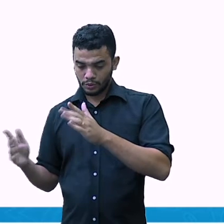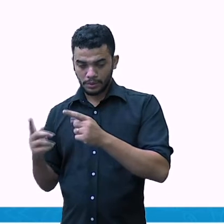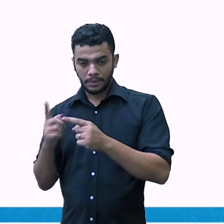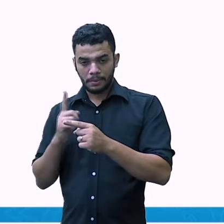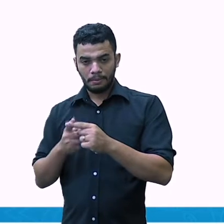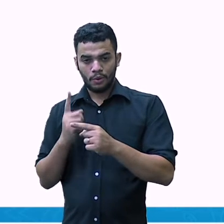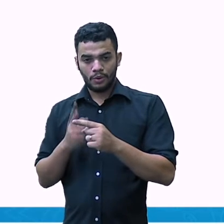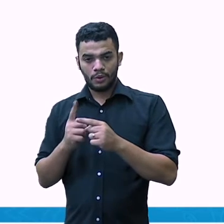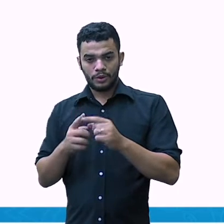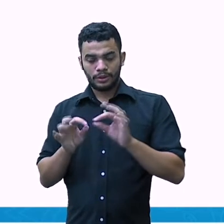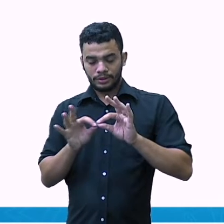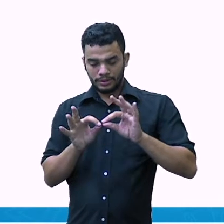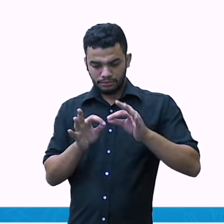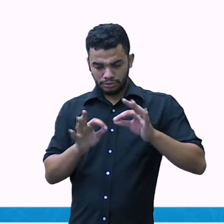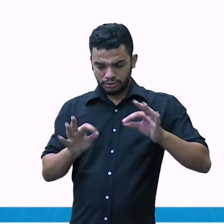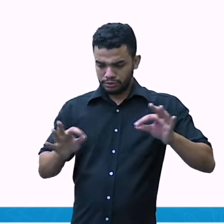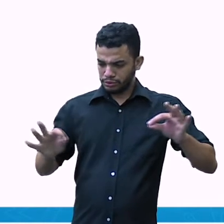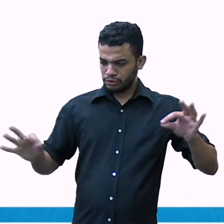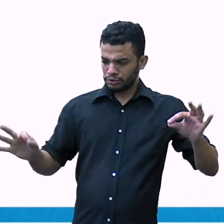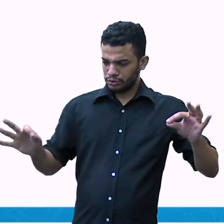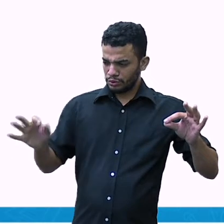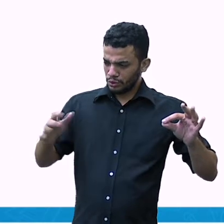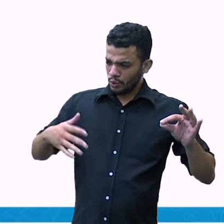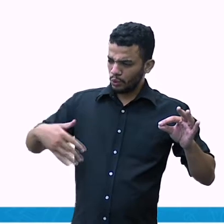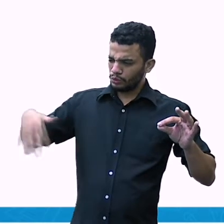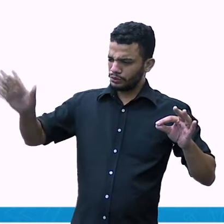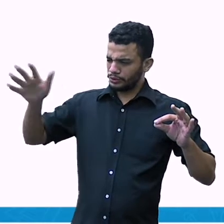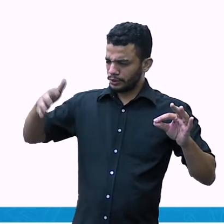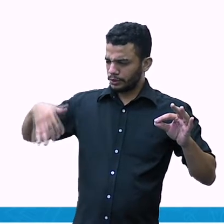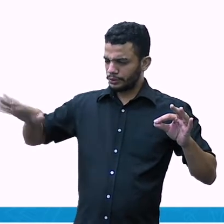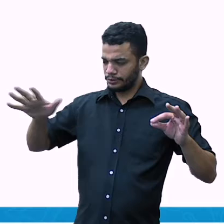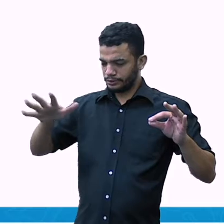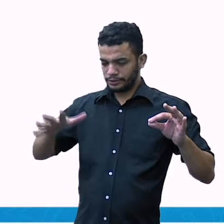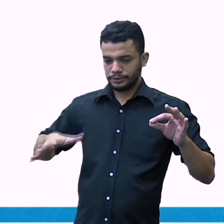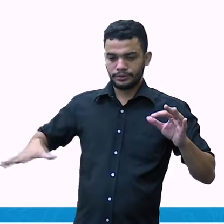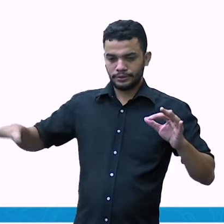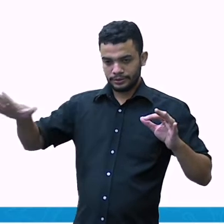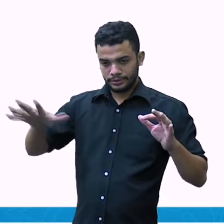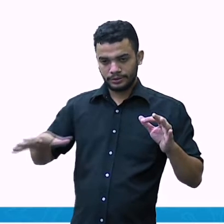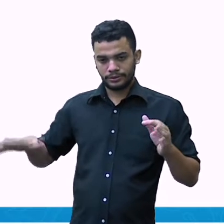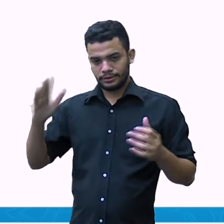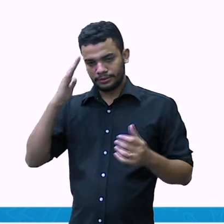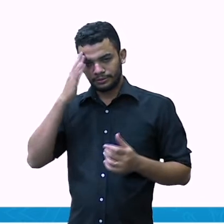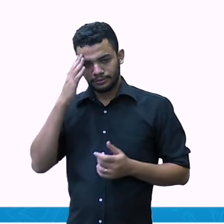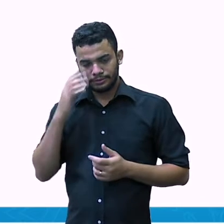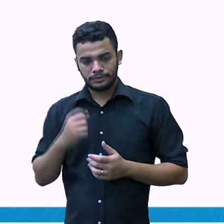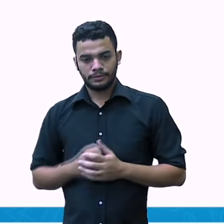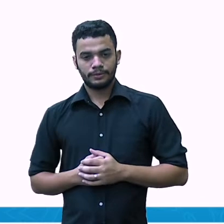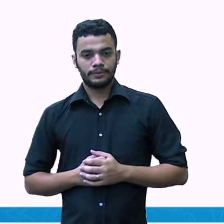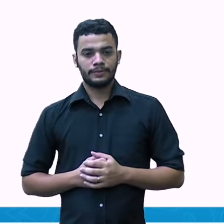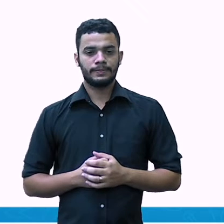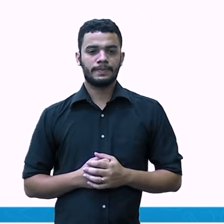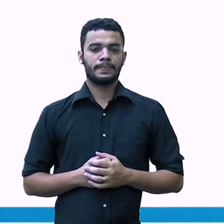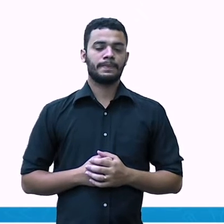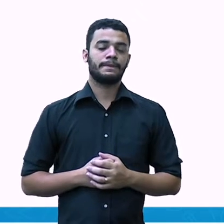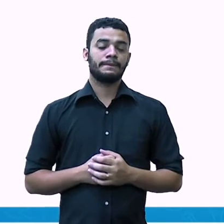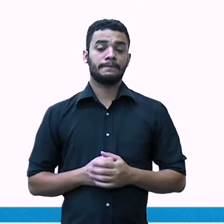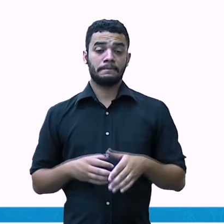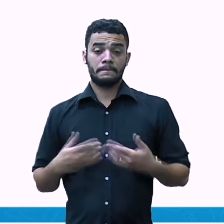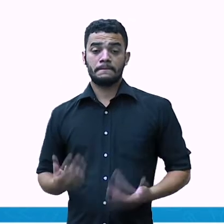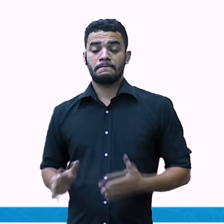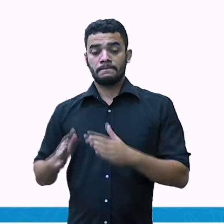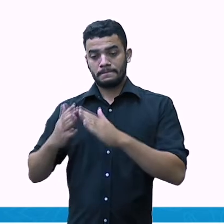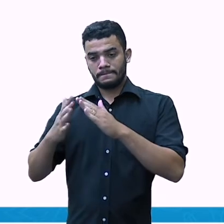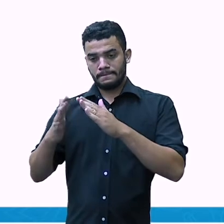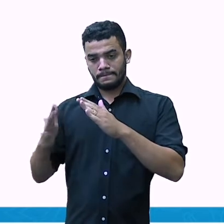na redondeza, ele está à margem ali, um pouco mais longe do centro. As periferias